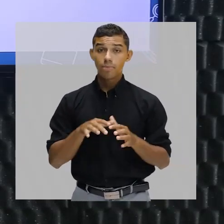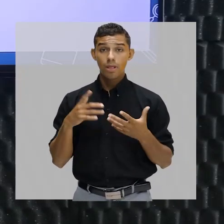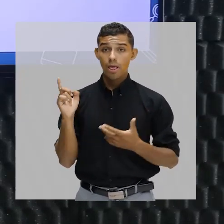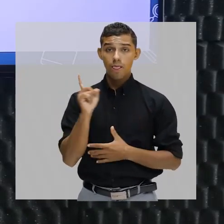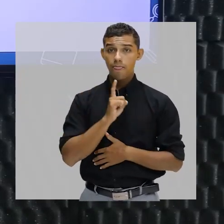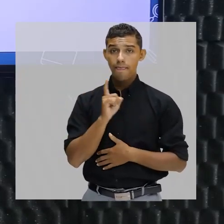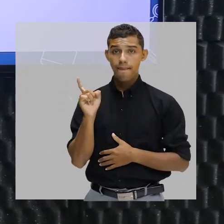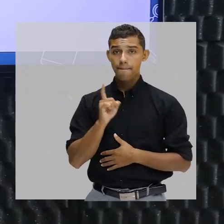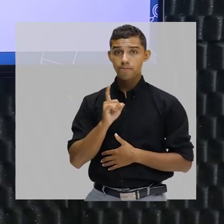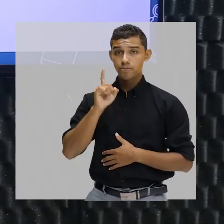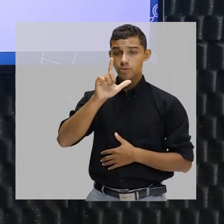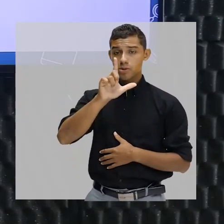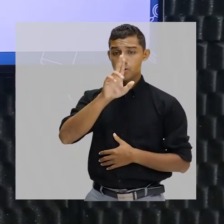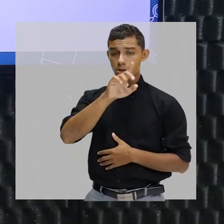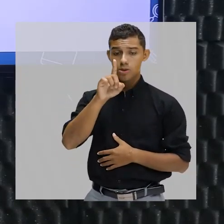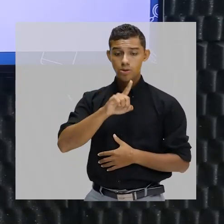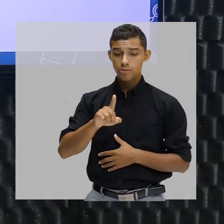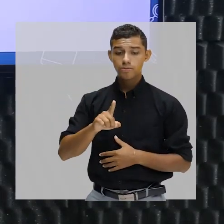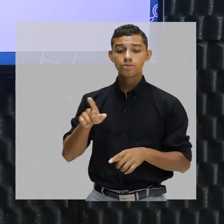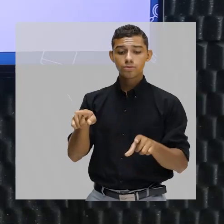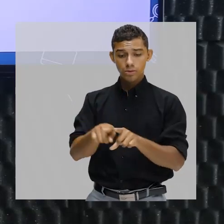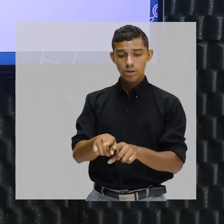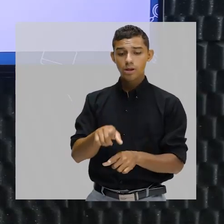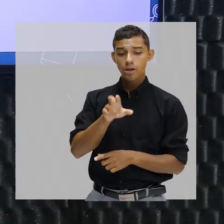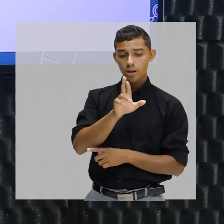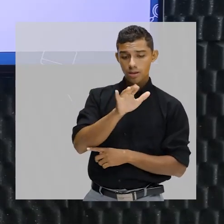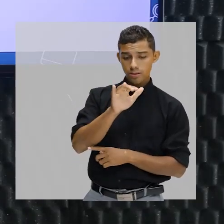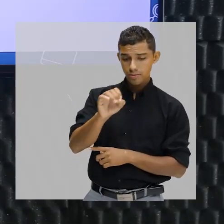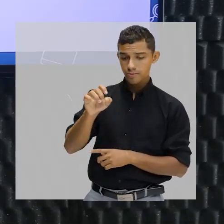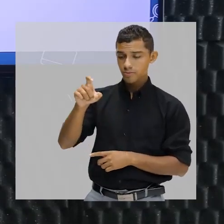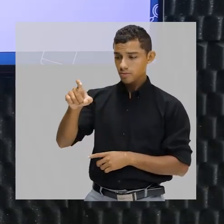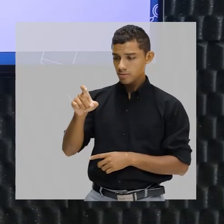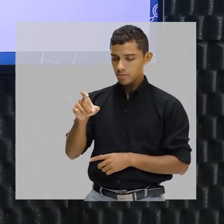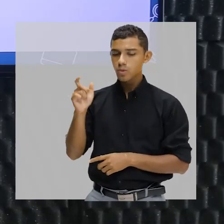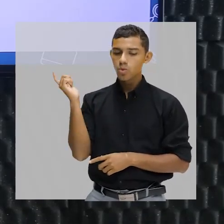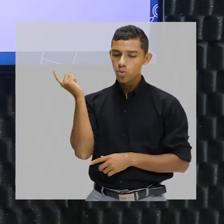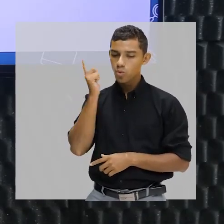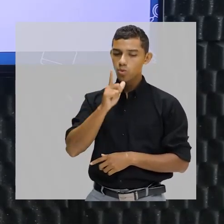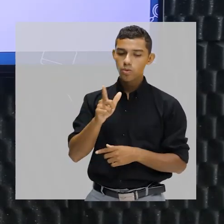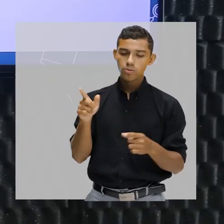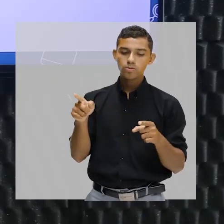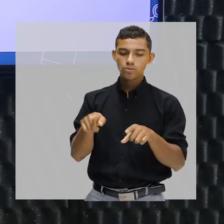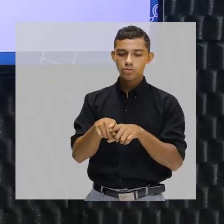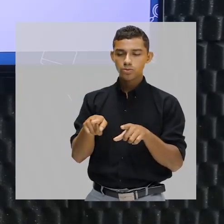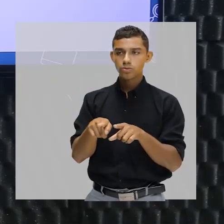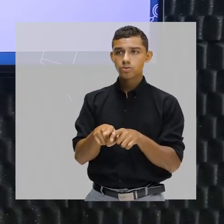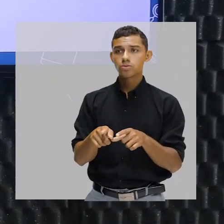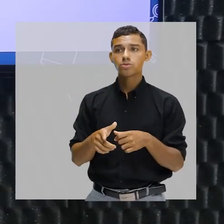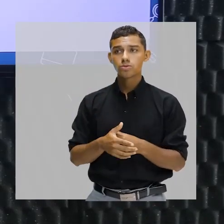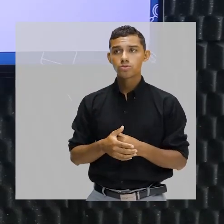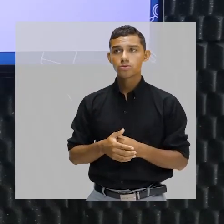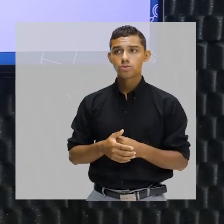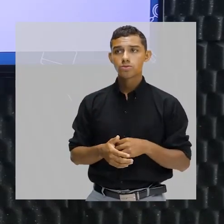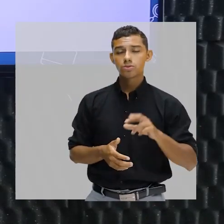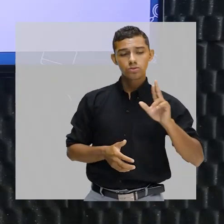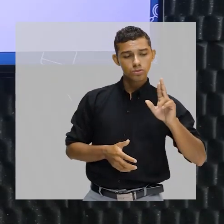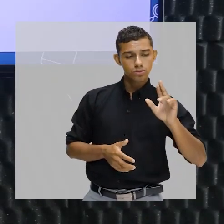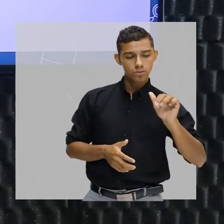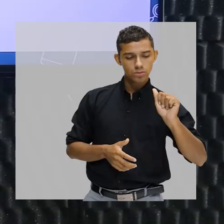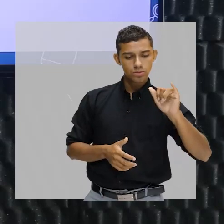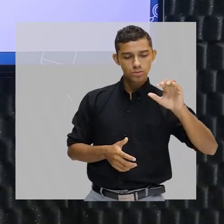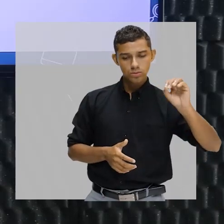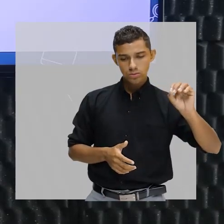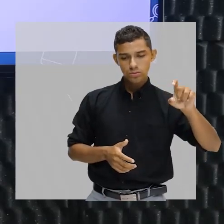com a emissão de luz, mas com a emissão de raio-x a gente consegue ver. Certo? Então, a emissão de raio-x é recepcionada aqui